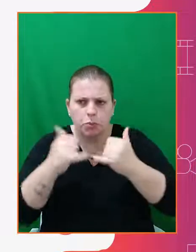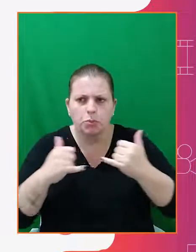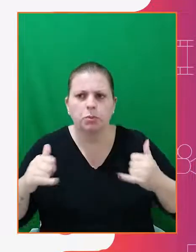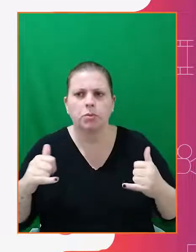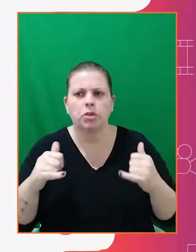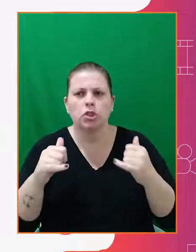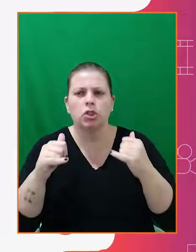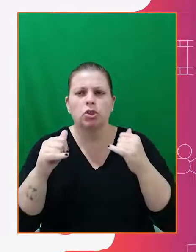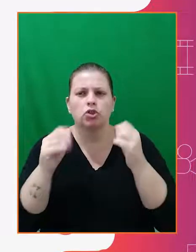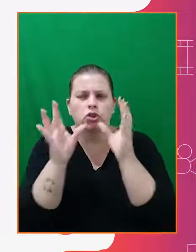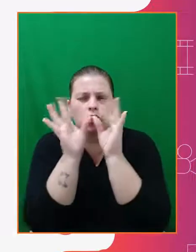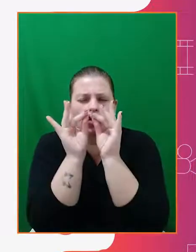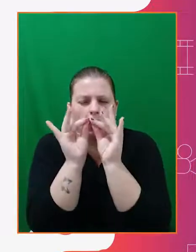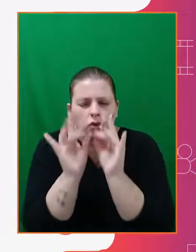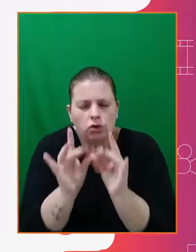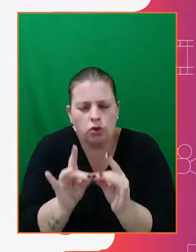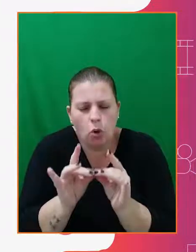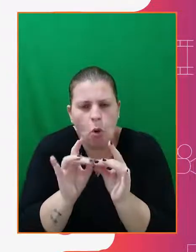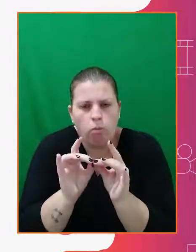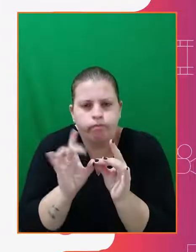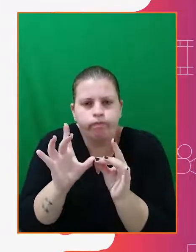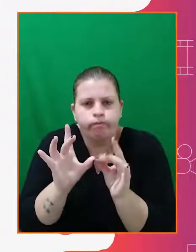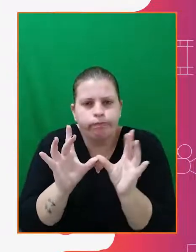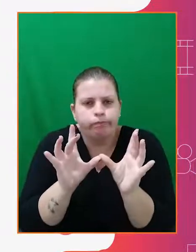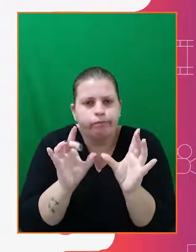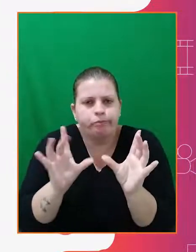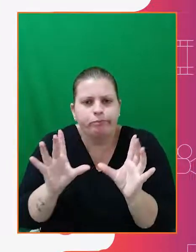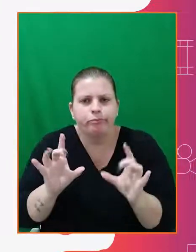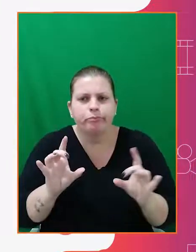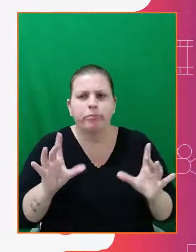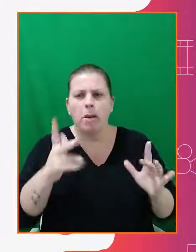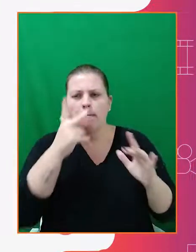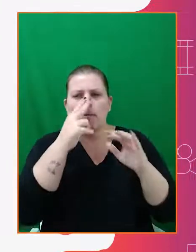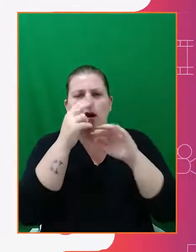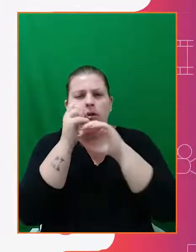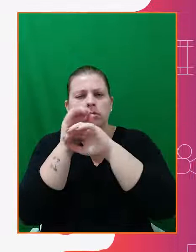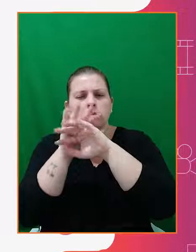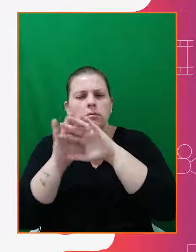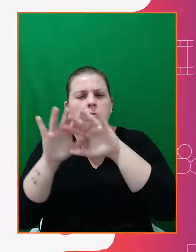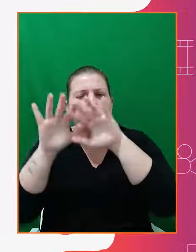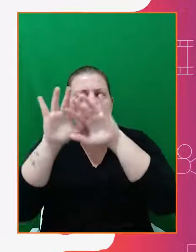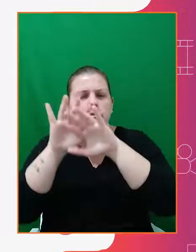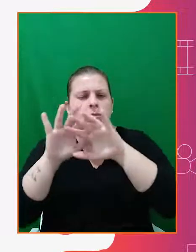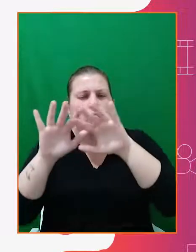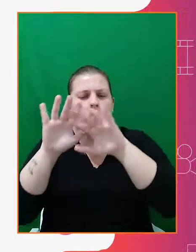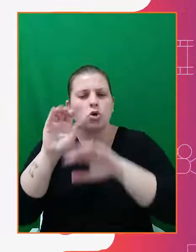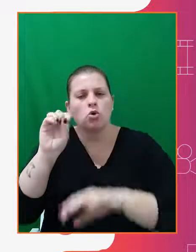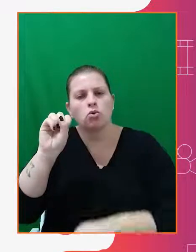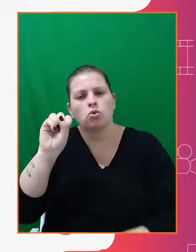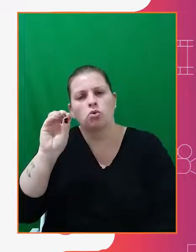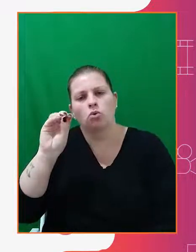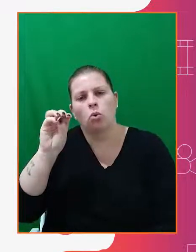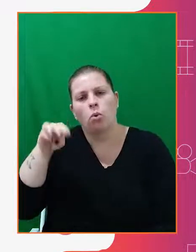mais distantes, e que elas parecem sombras, dando volume ao